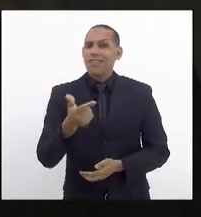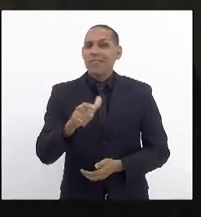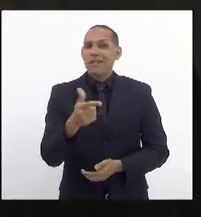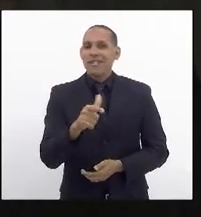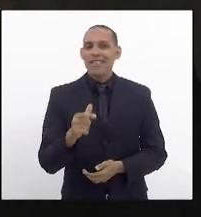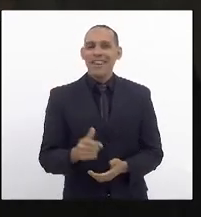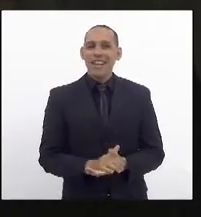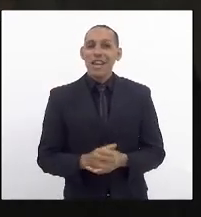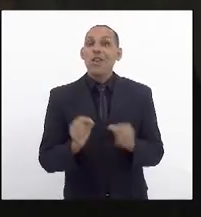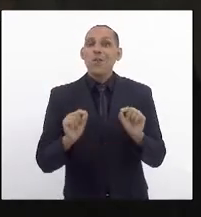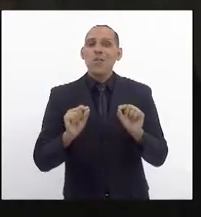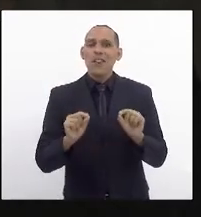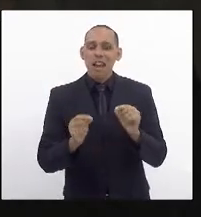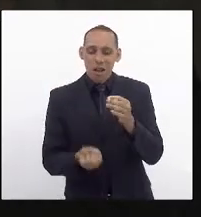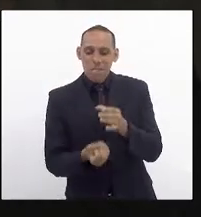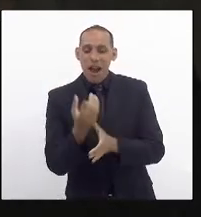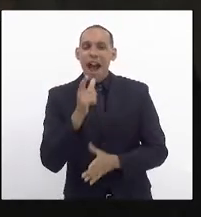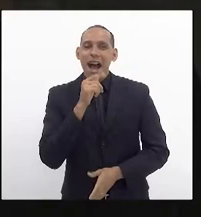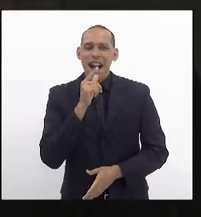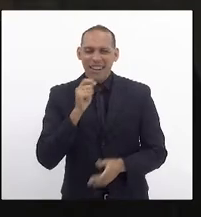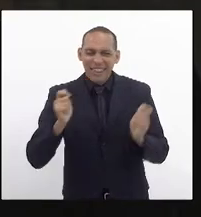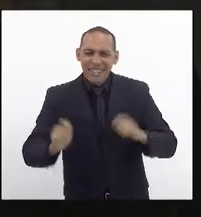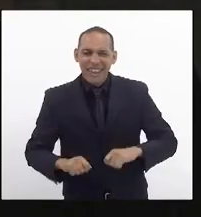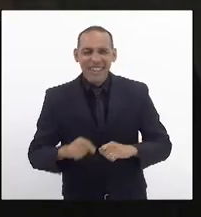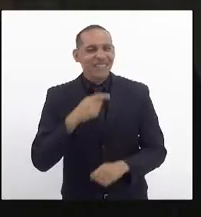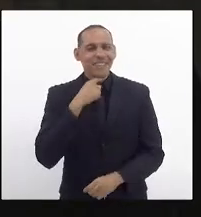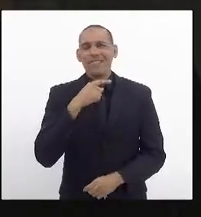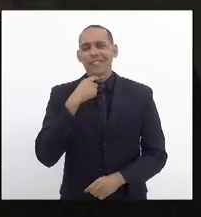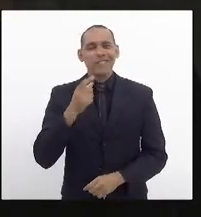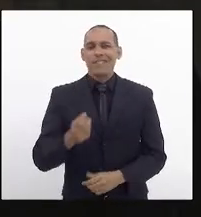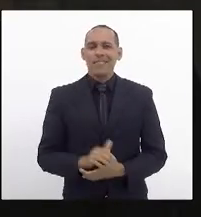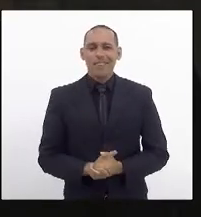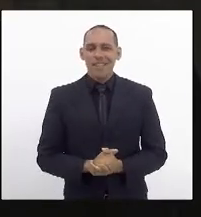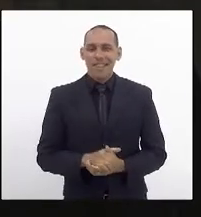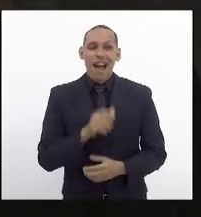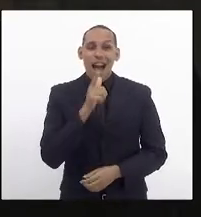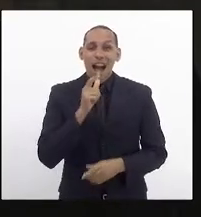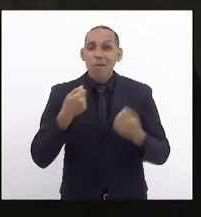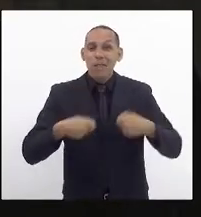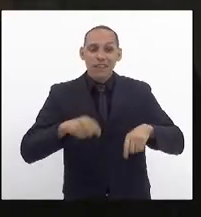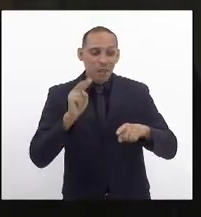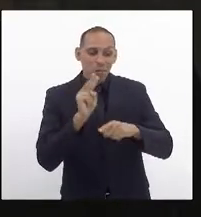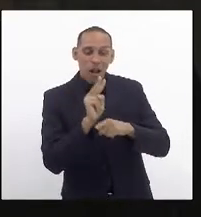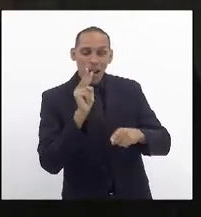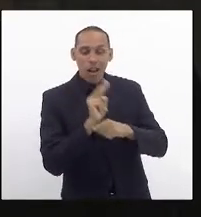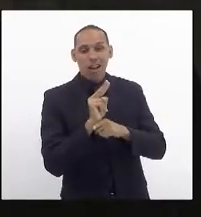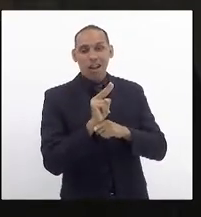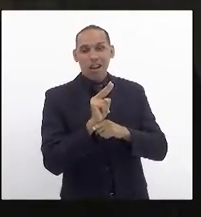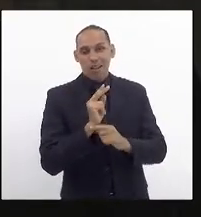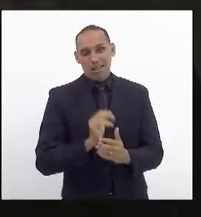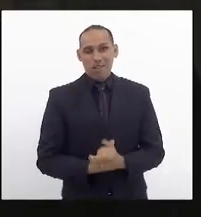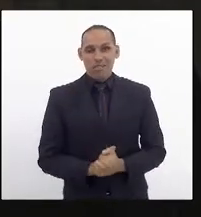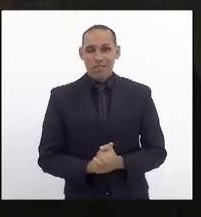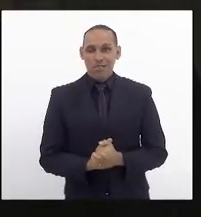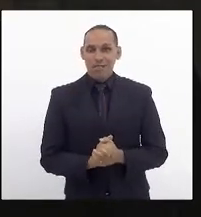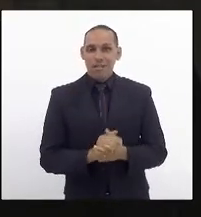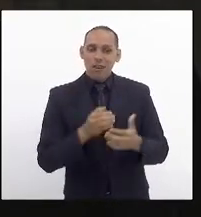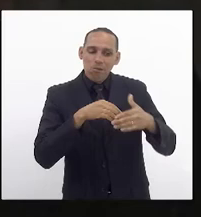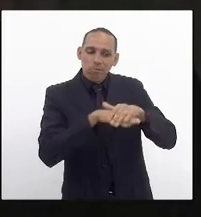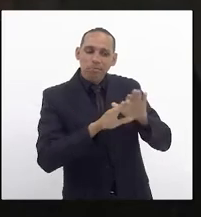vai fabricar água água aí um recurso que tem que ser protegido tem que ser